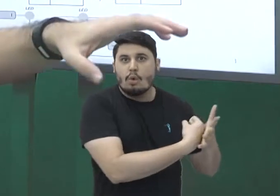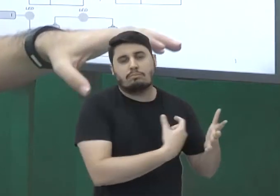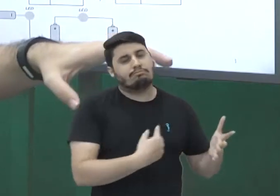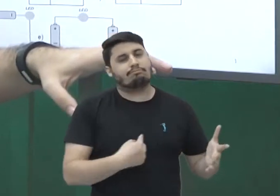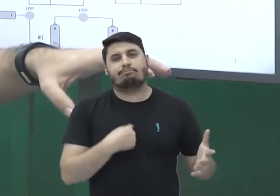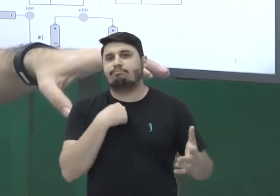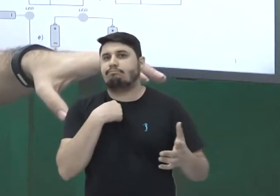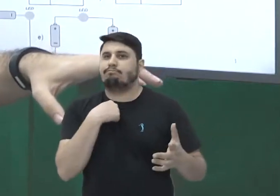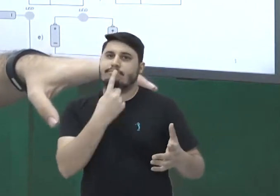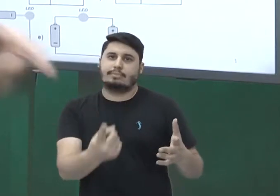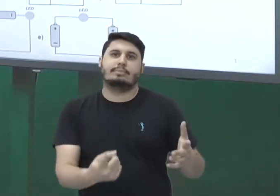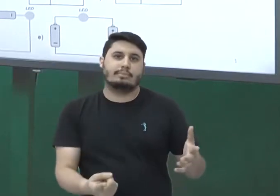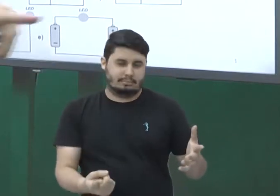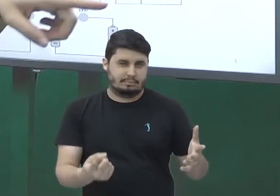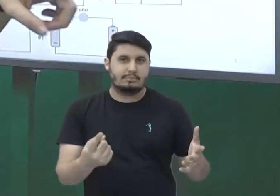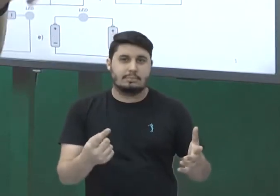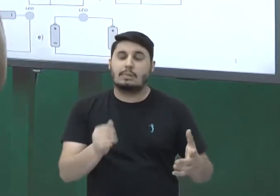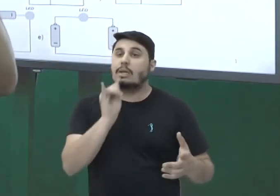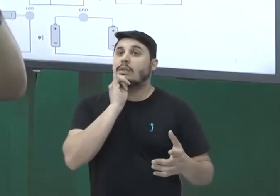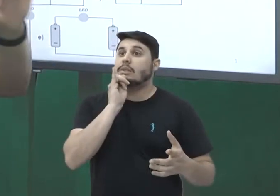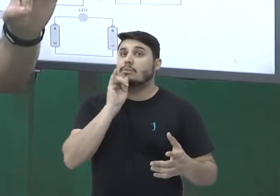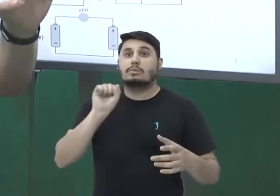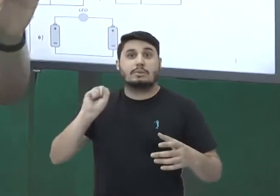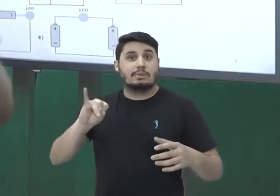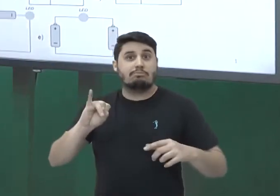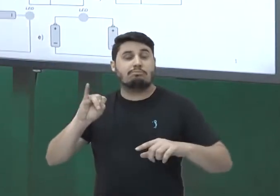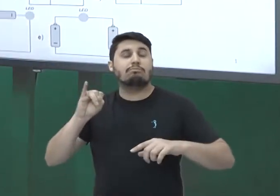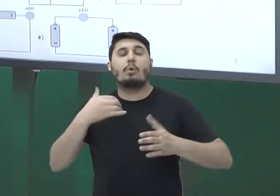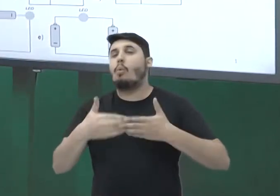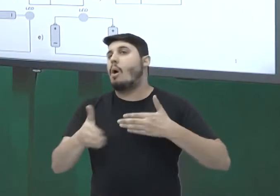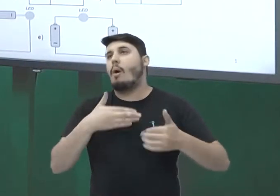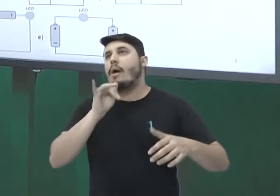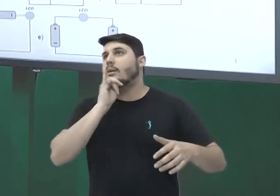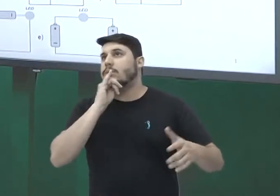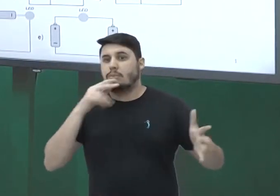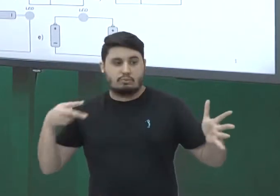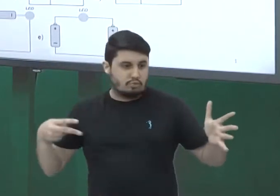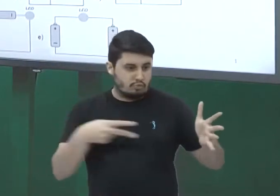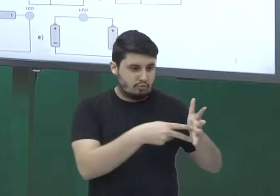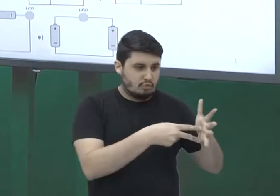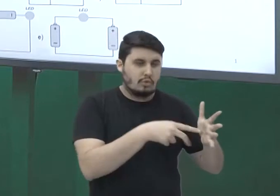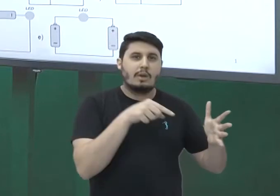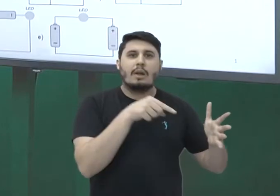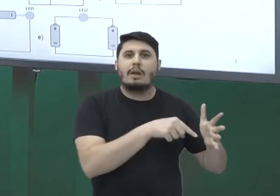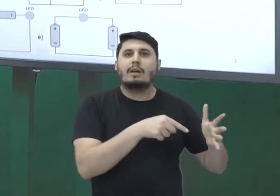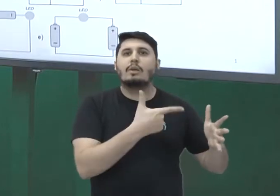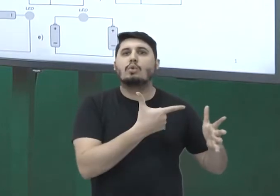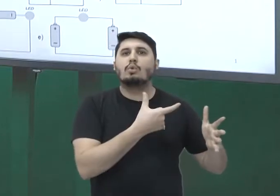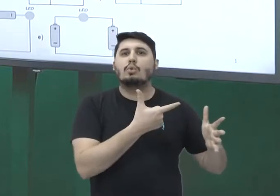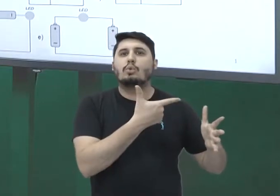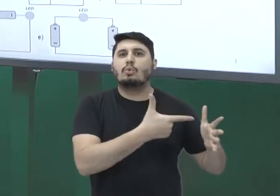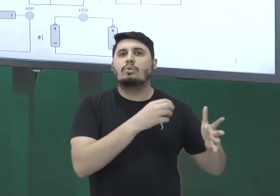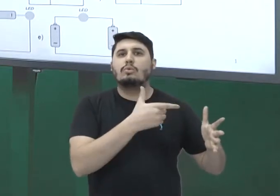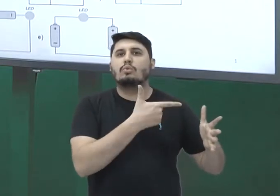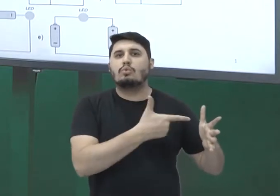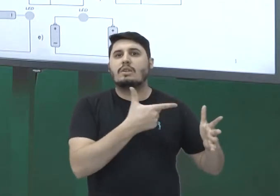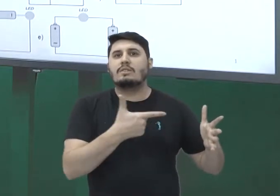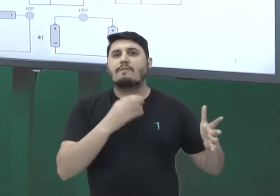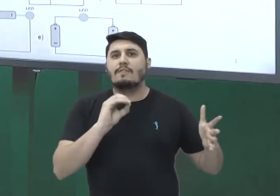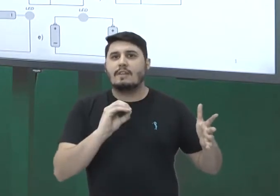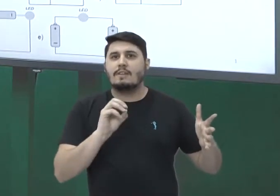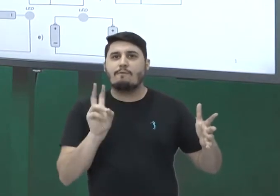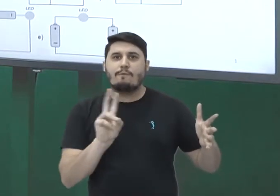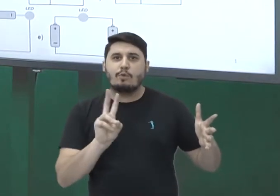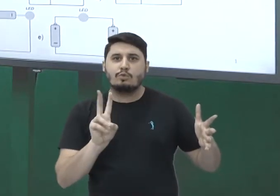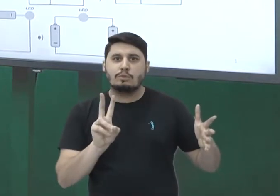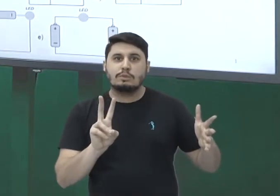um objeto na tomada, a fonte lá, a tensão elétrica é de 220 volts, ou seja, você gera uma diferença de potencial